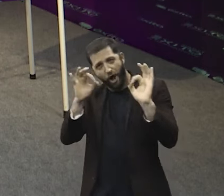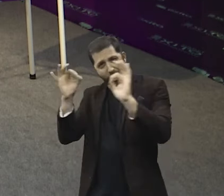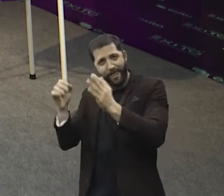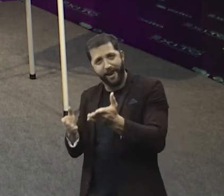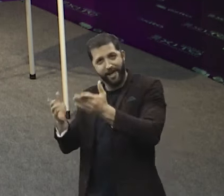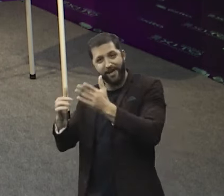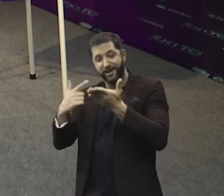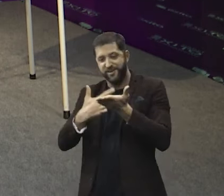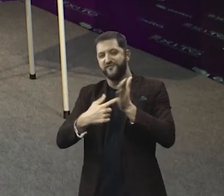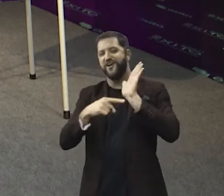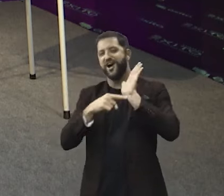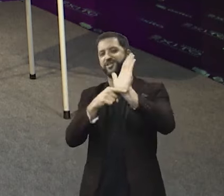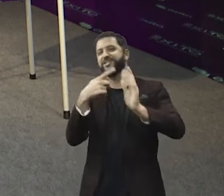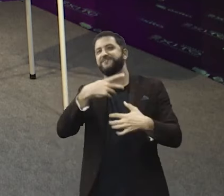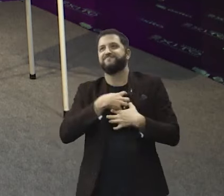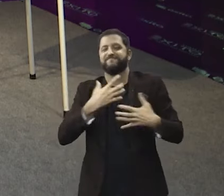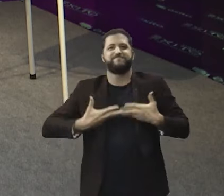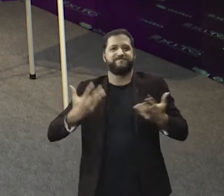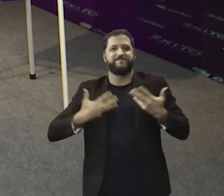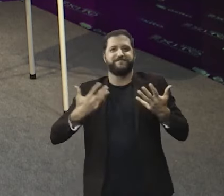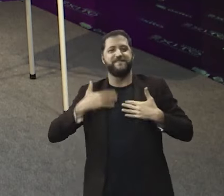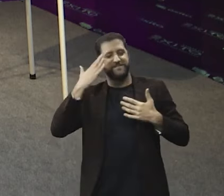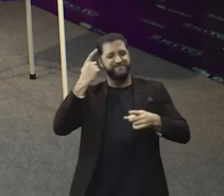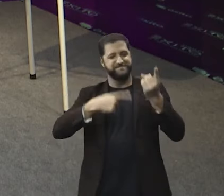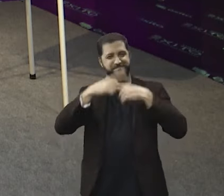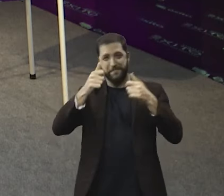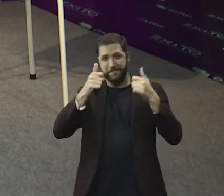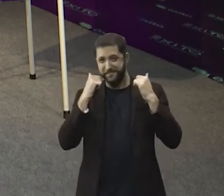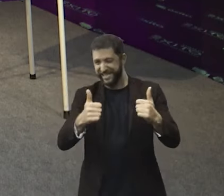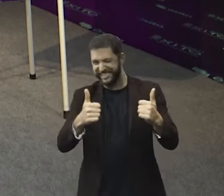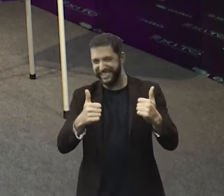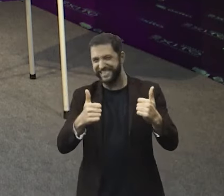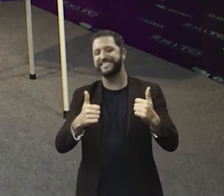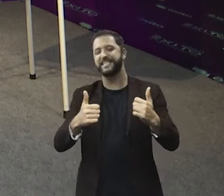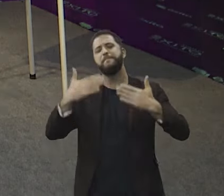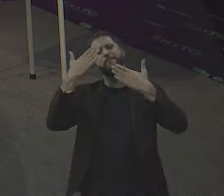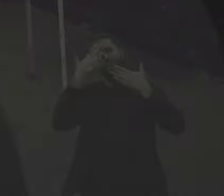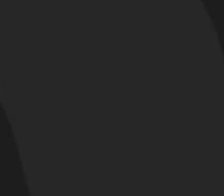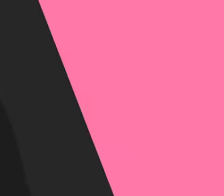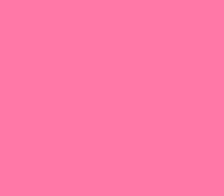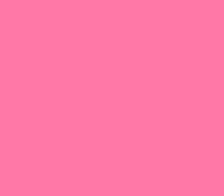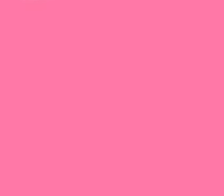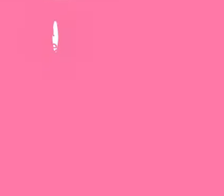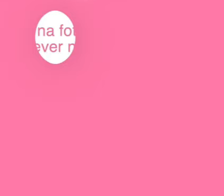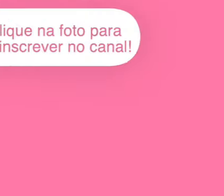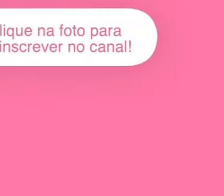parte emocional de sucesso empreendedorismo combinado muito obrigada gente